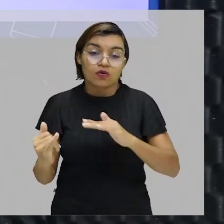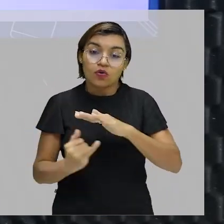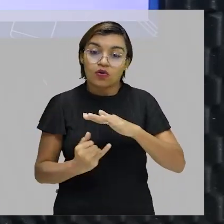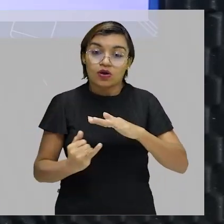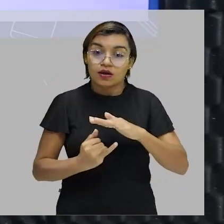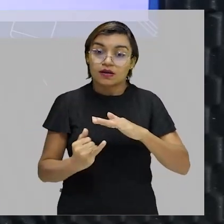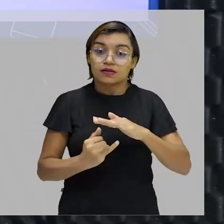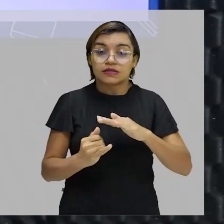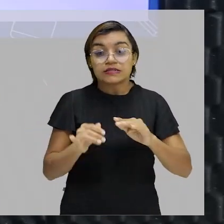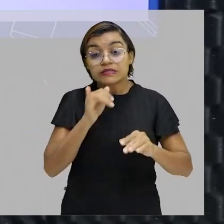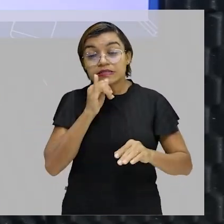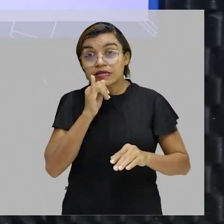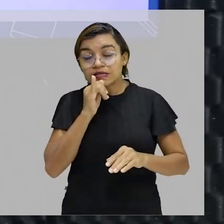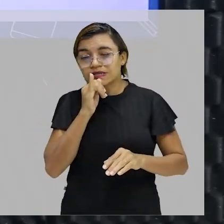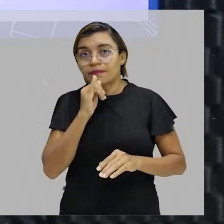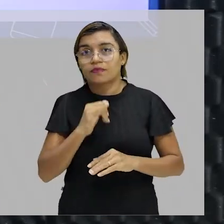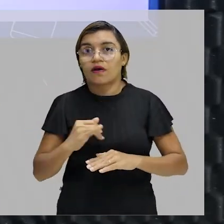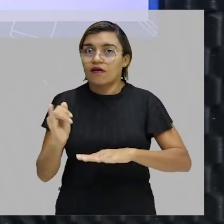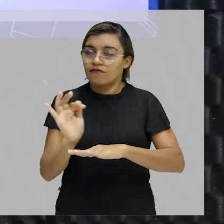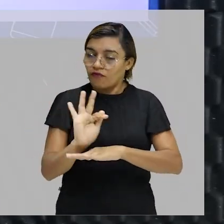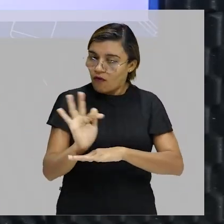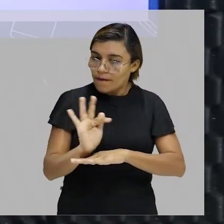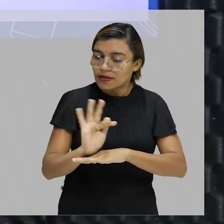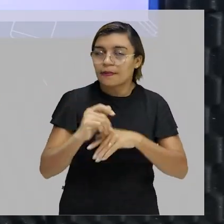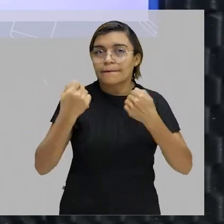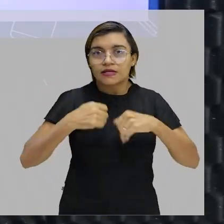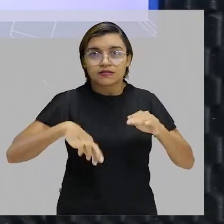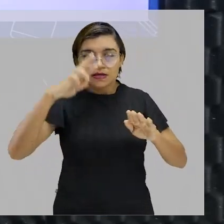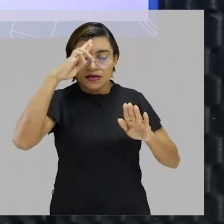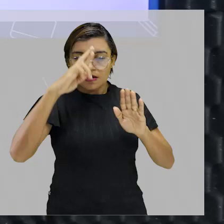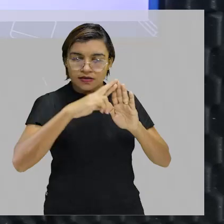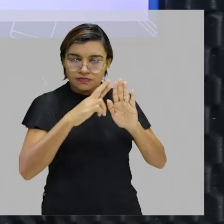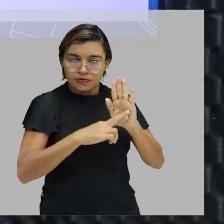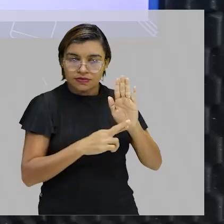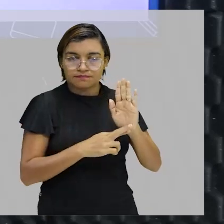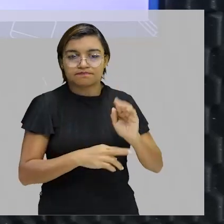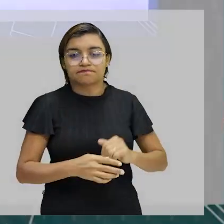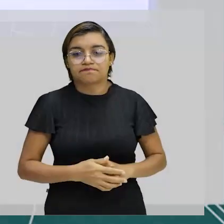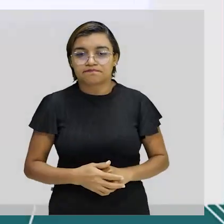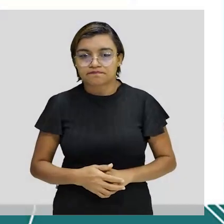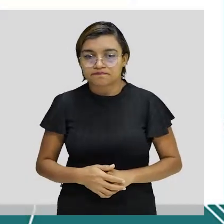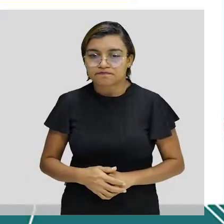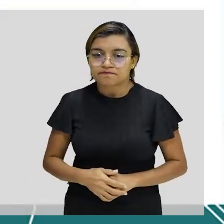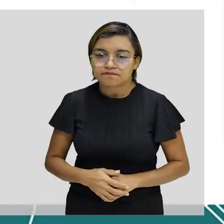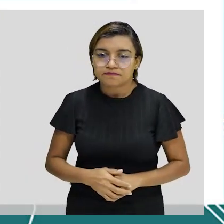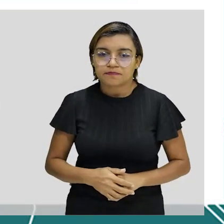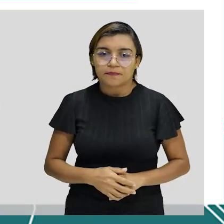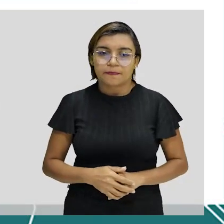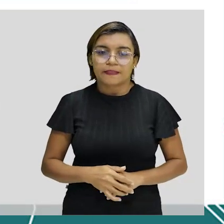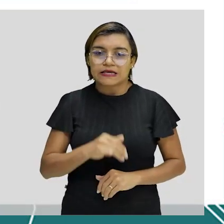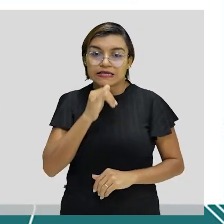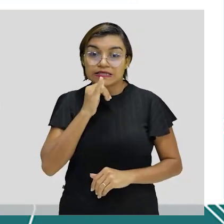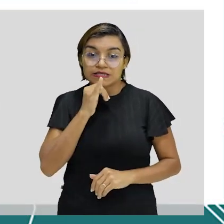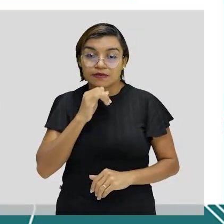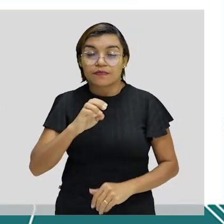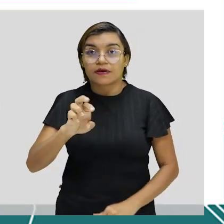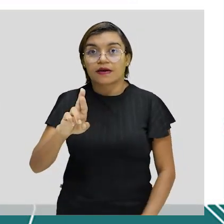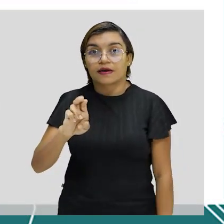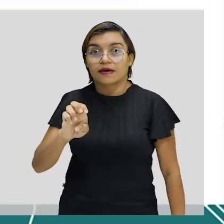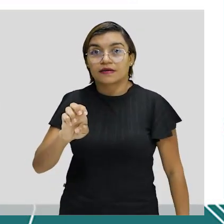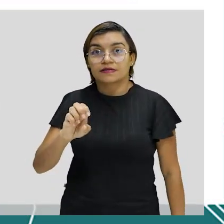existe a formalidade da língua, precisamos respeitá-las, tá bom? Aliás, precisamos respeitá-la. Existe